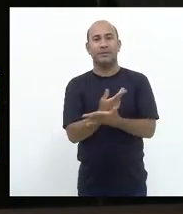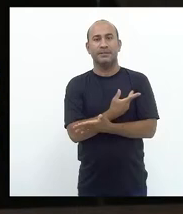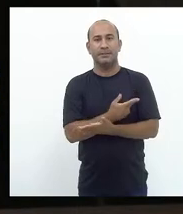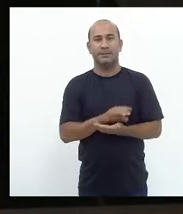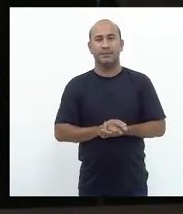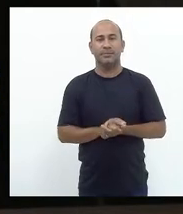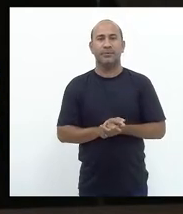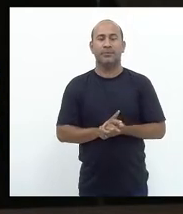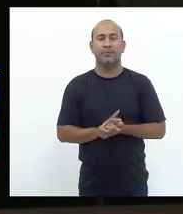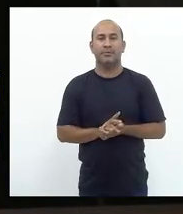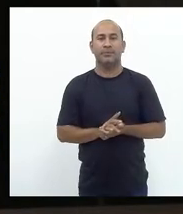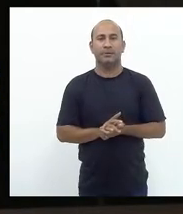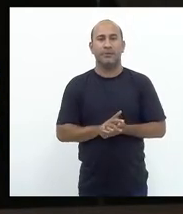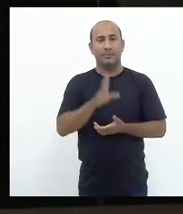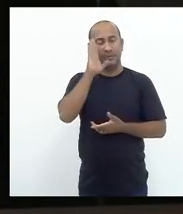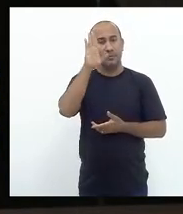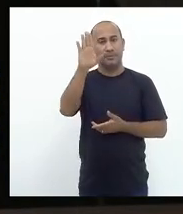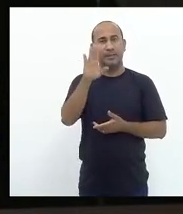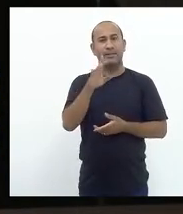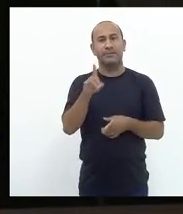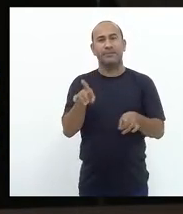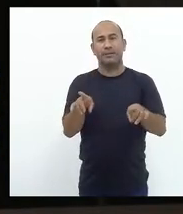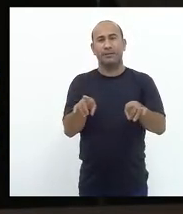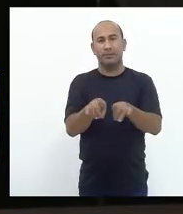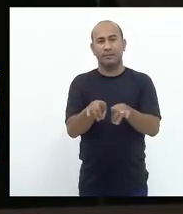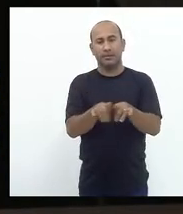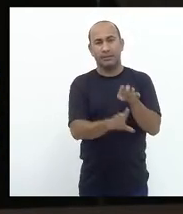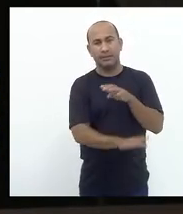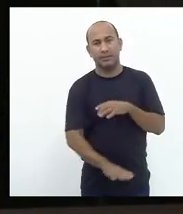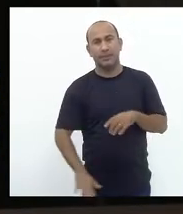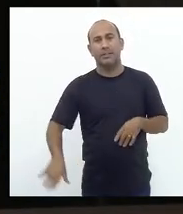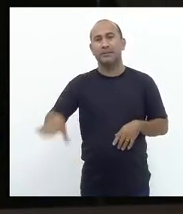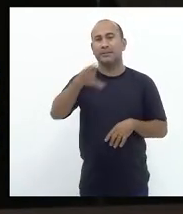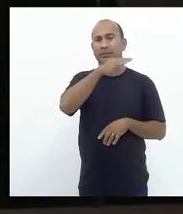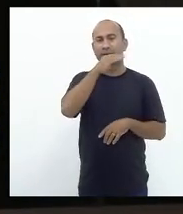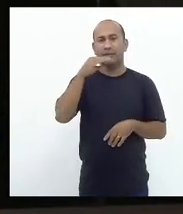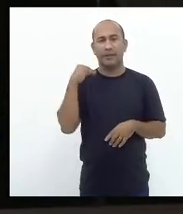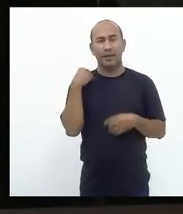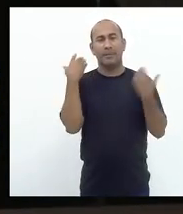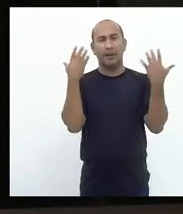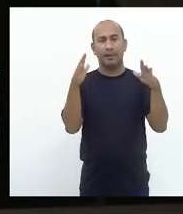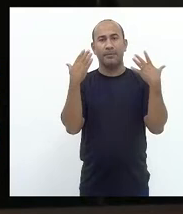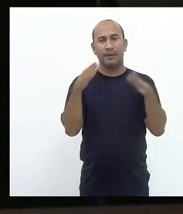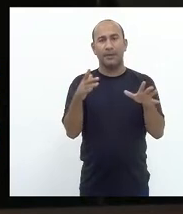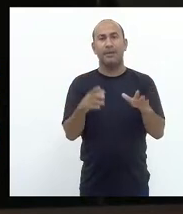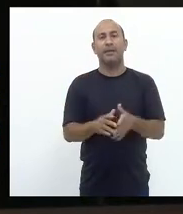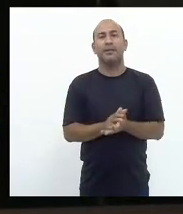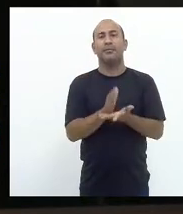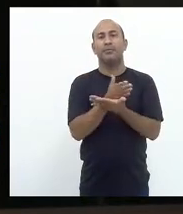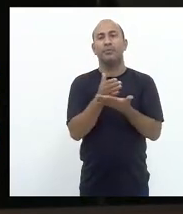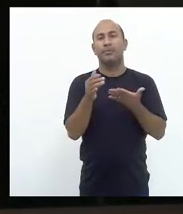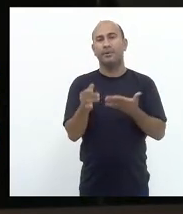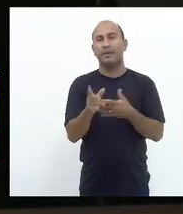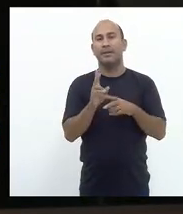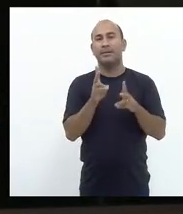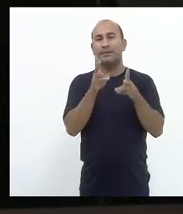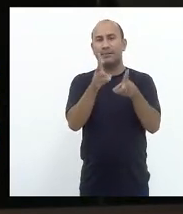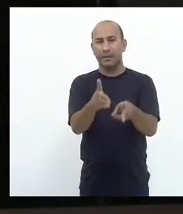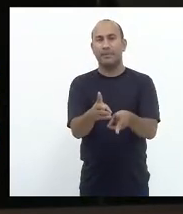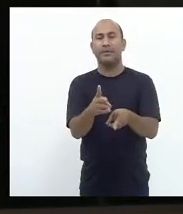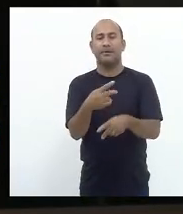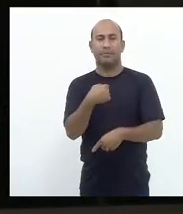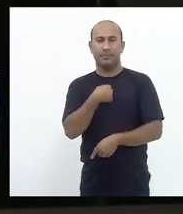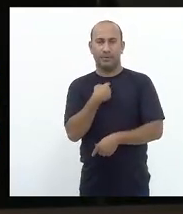atinge principalmente as nossas crianças e os nossos adolescentes. Parabéns pela belíssima iniciativa e conte sempre